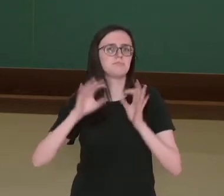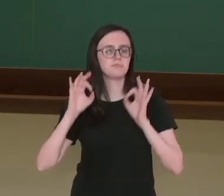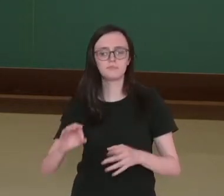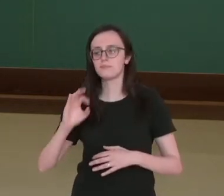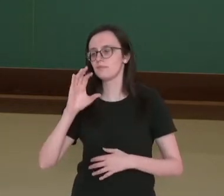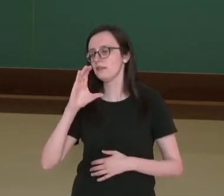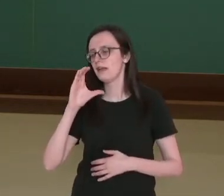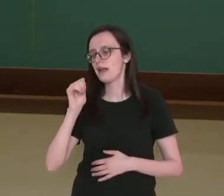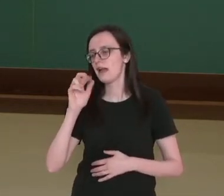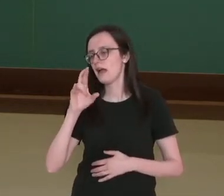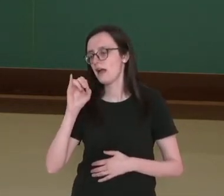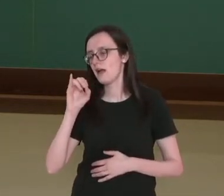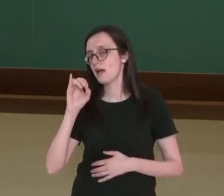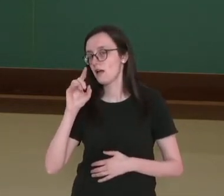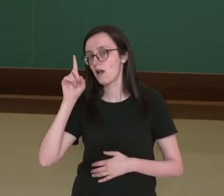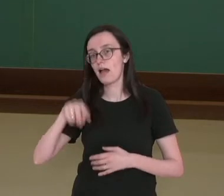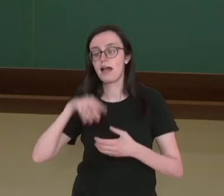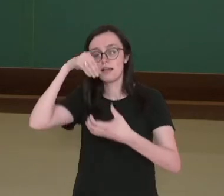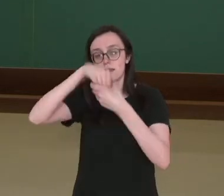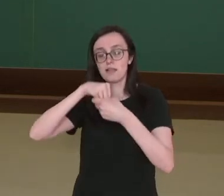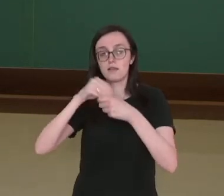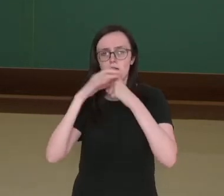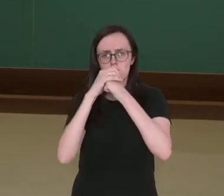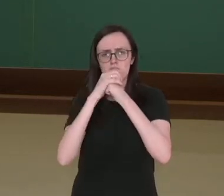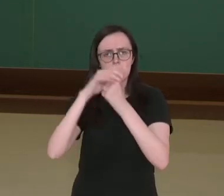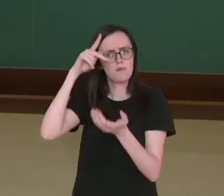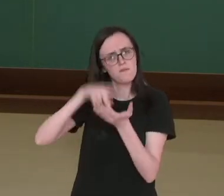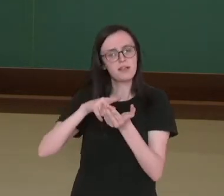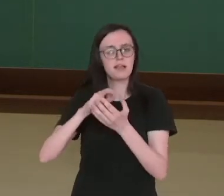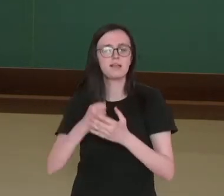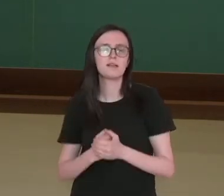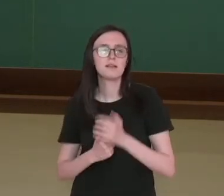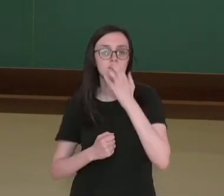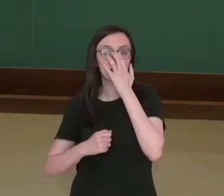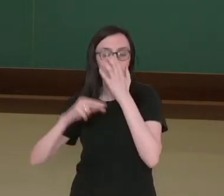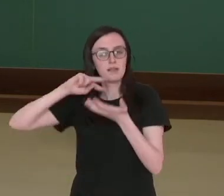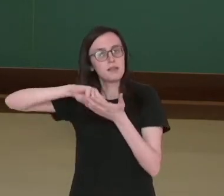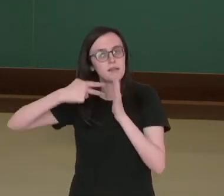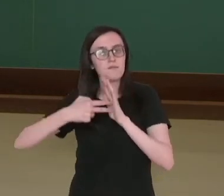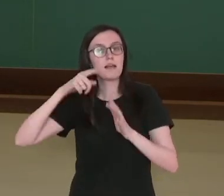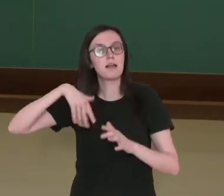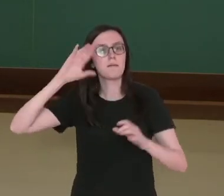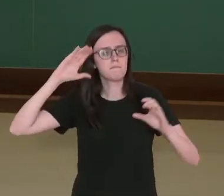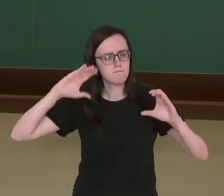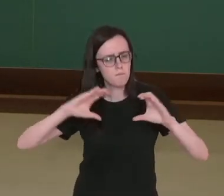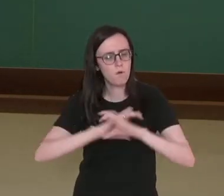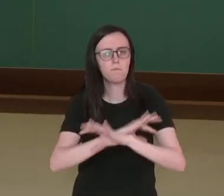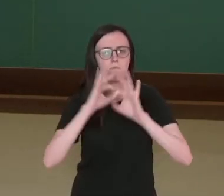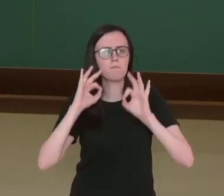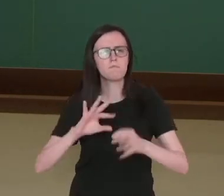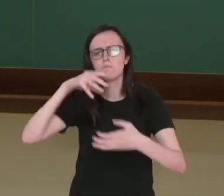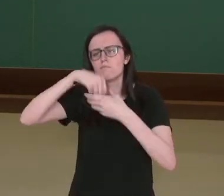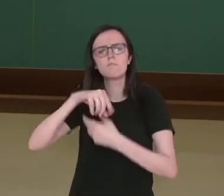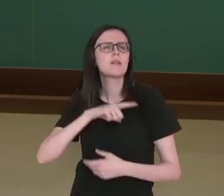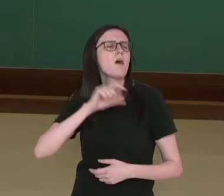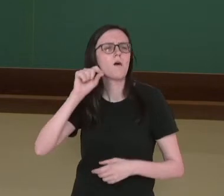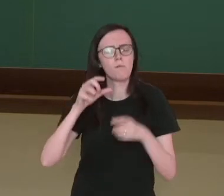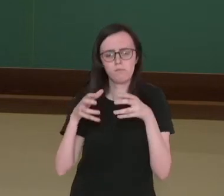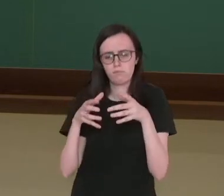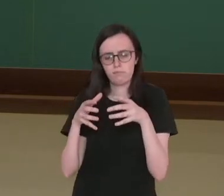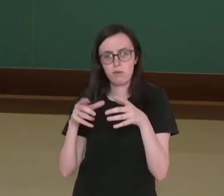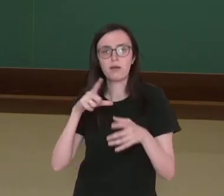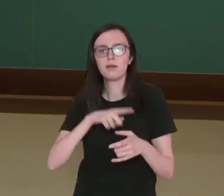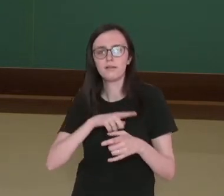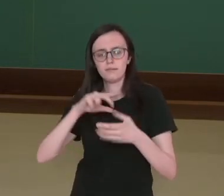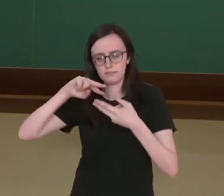de núcleo, membrana nuclear, então elas têm um verdadeiro núcleo. Então são o quê? São uma célula mais complexa. E o que ela tem? Ela tem o